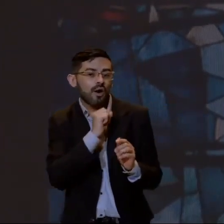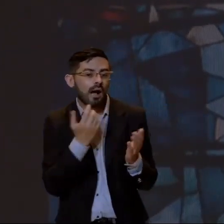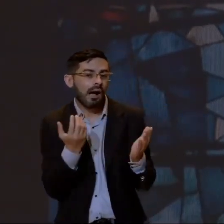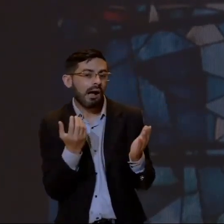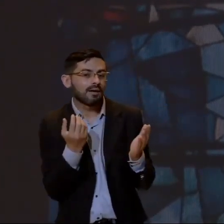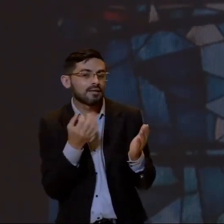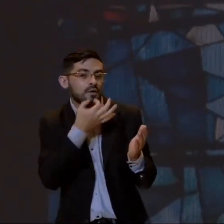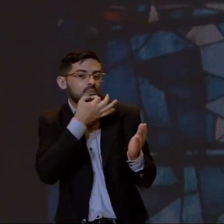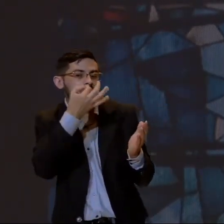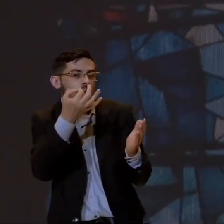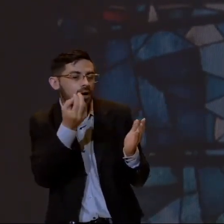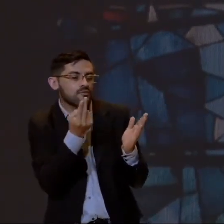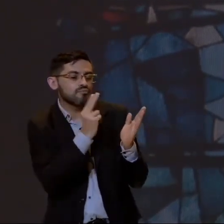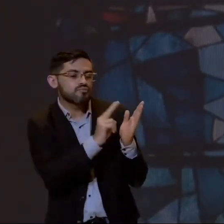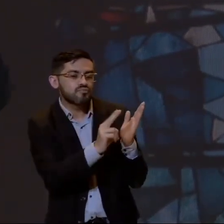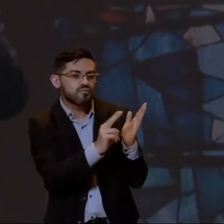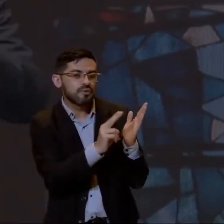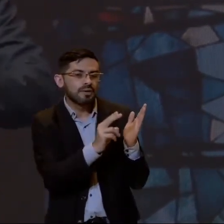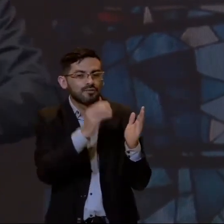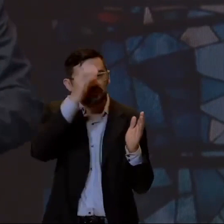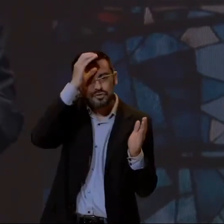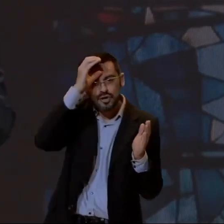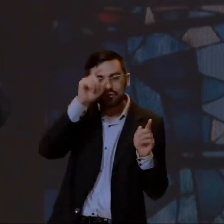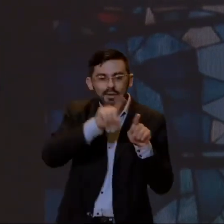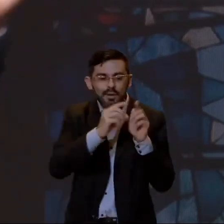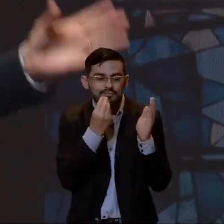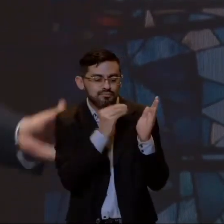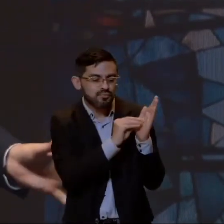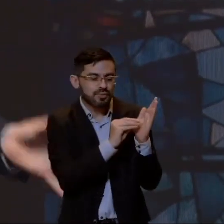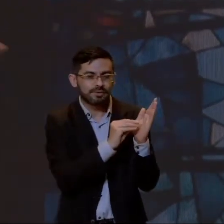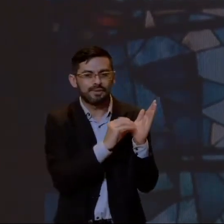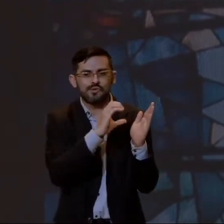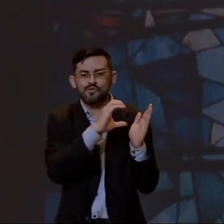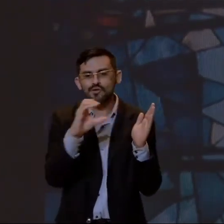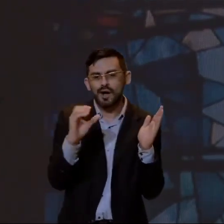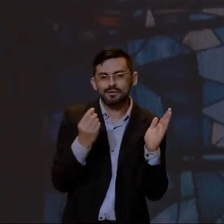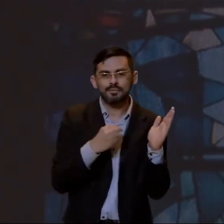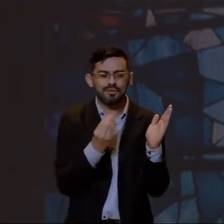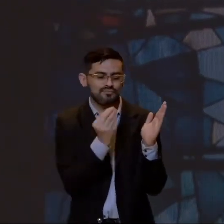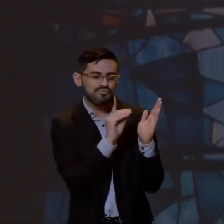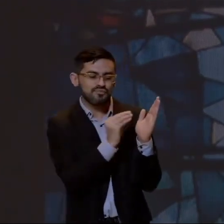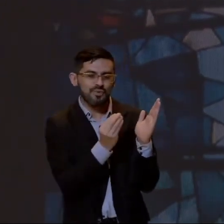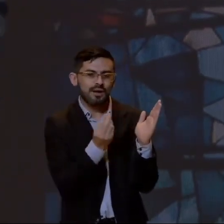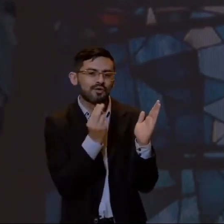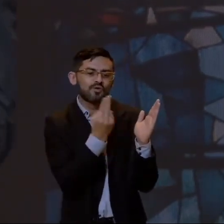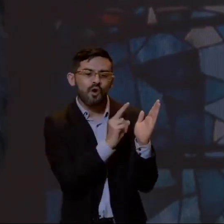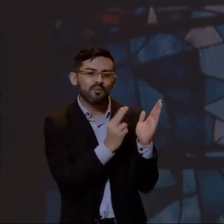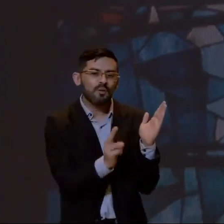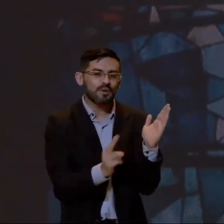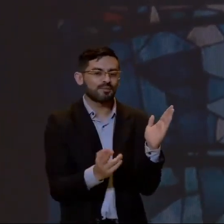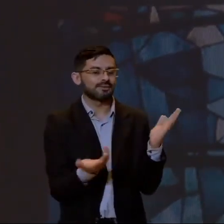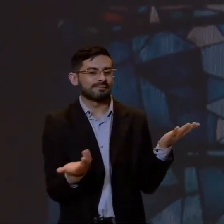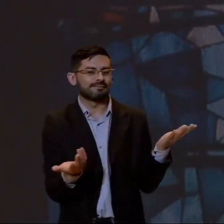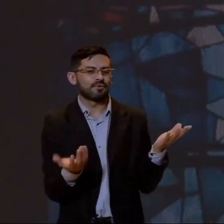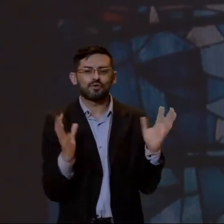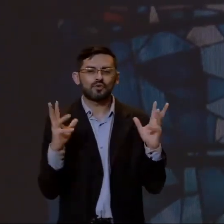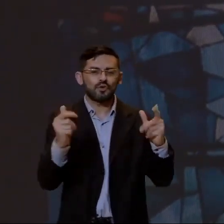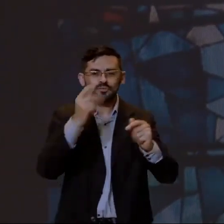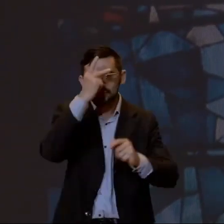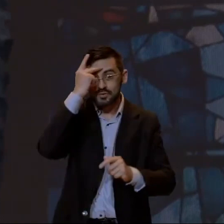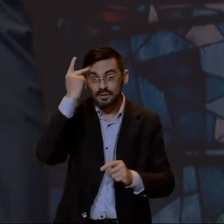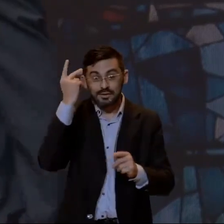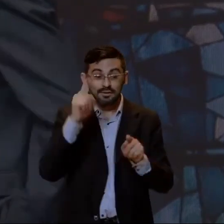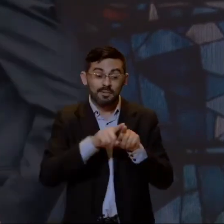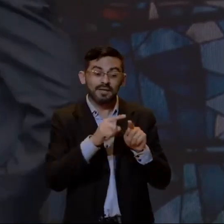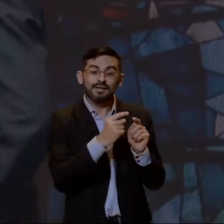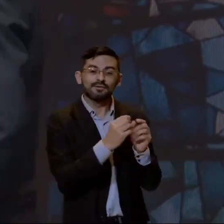um nome, E o tio e a tia querem sugerir também. Cunhado vai lá e dá um palpite. Todo mundo quer dar palpite, e a